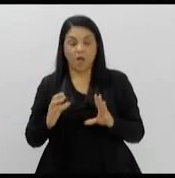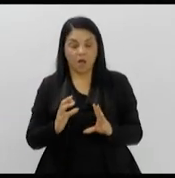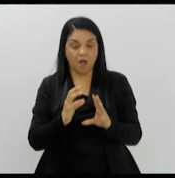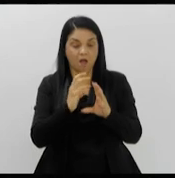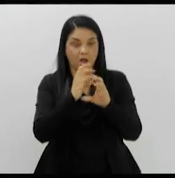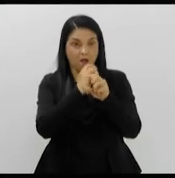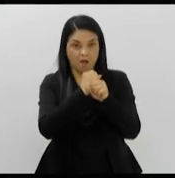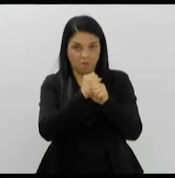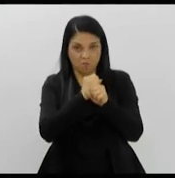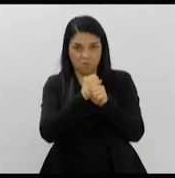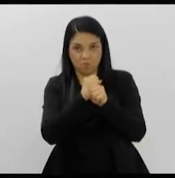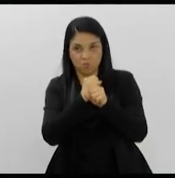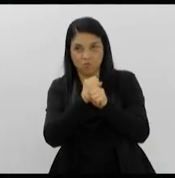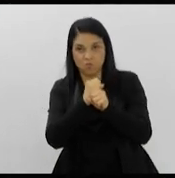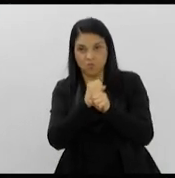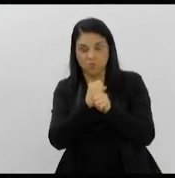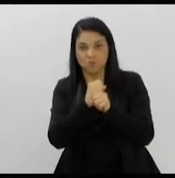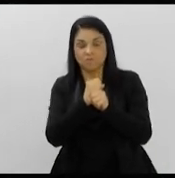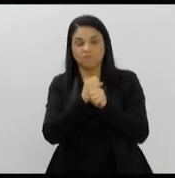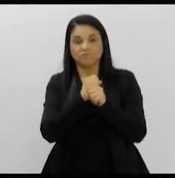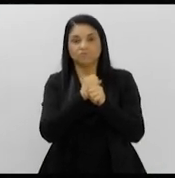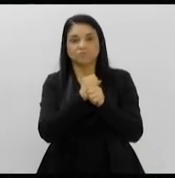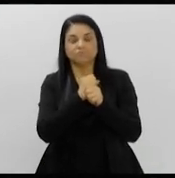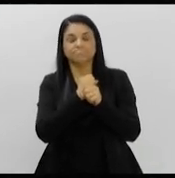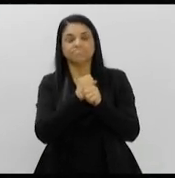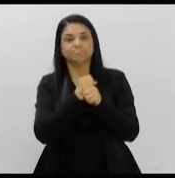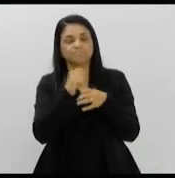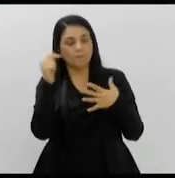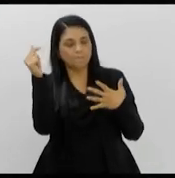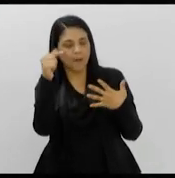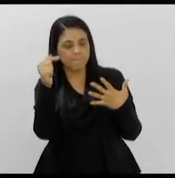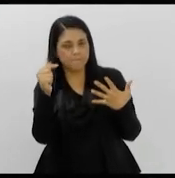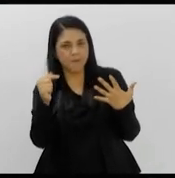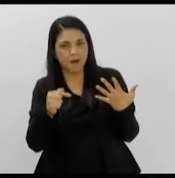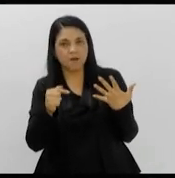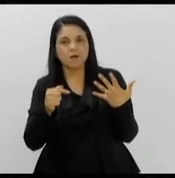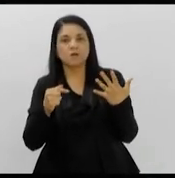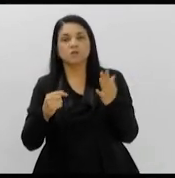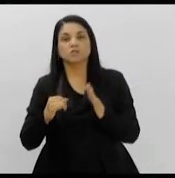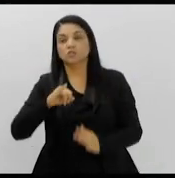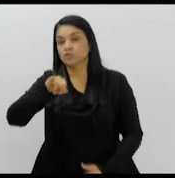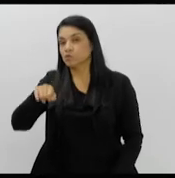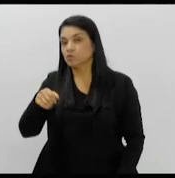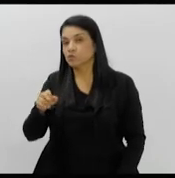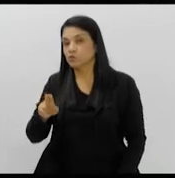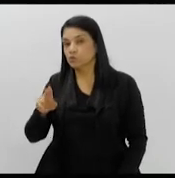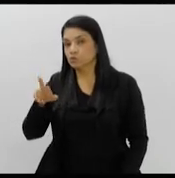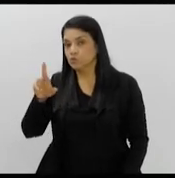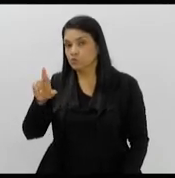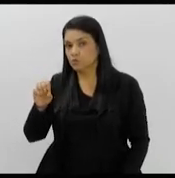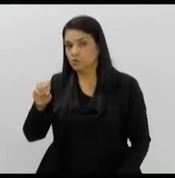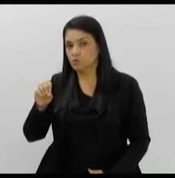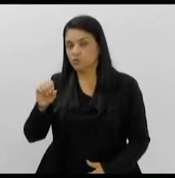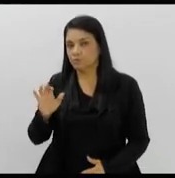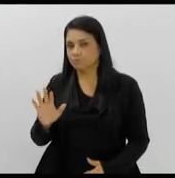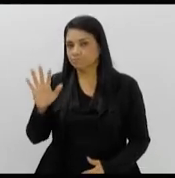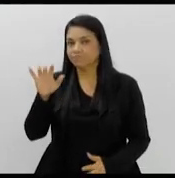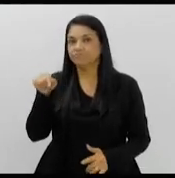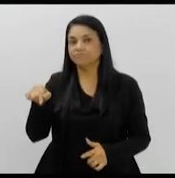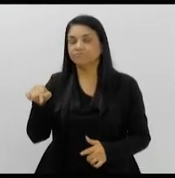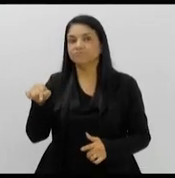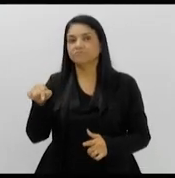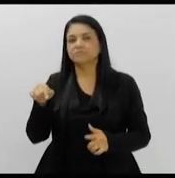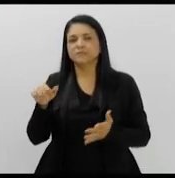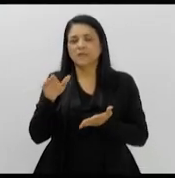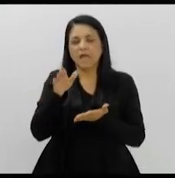atuarial você estabelece um um juros e faz as projeções das receitas